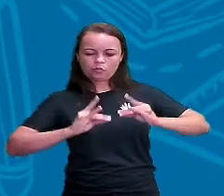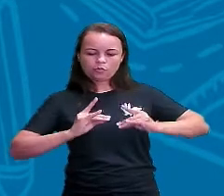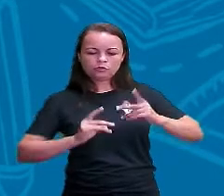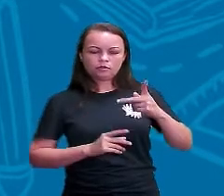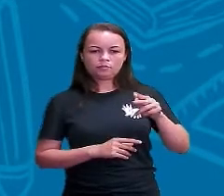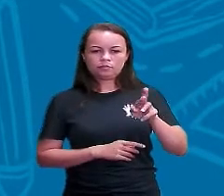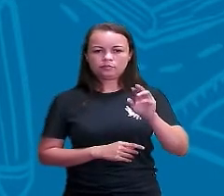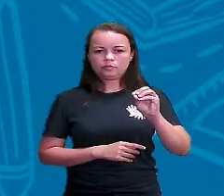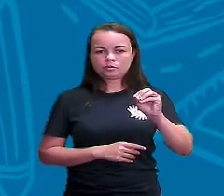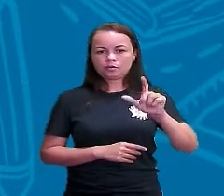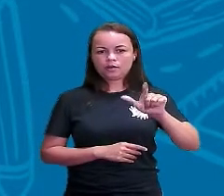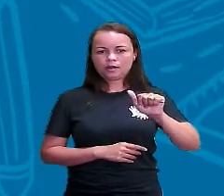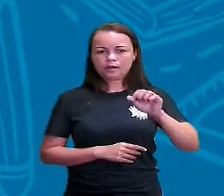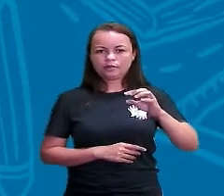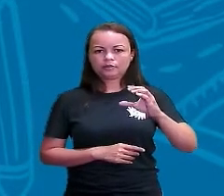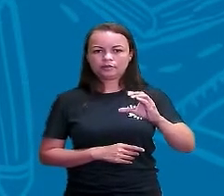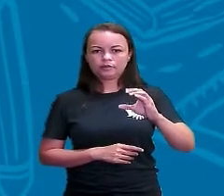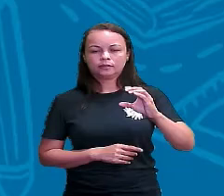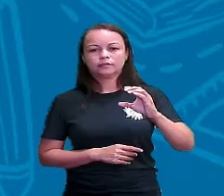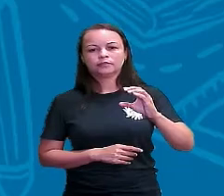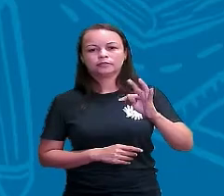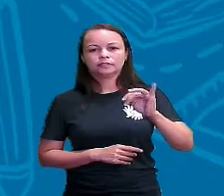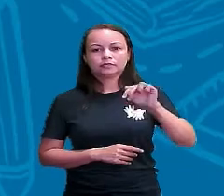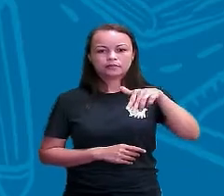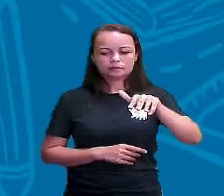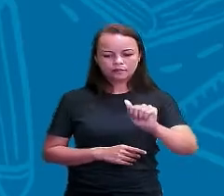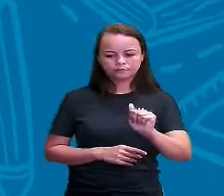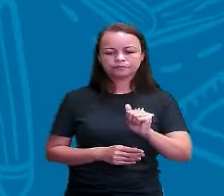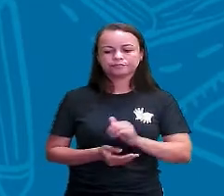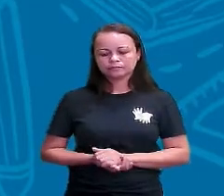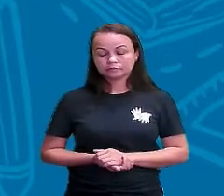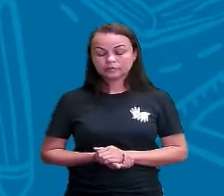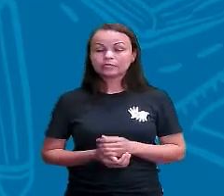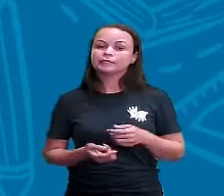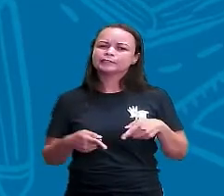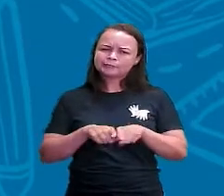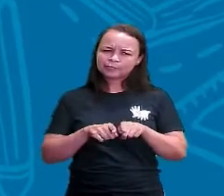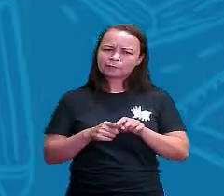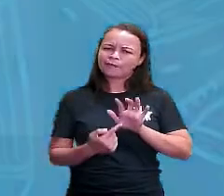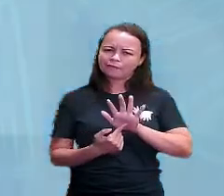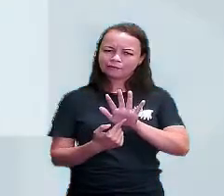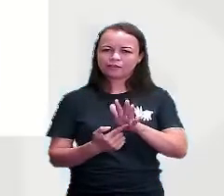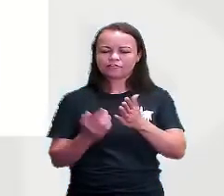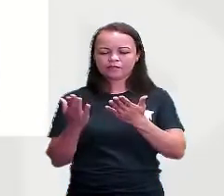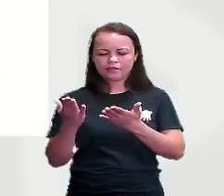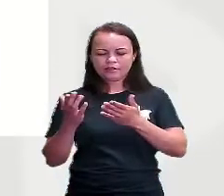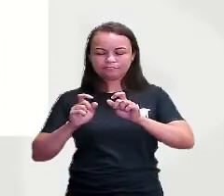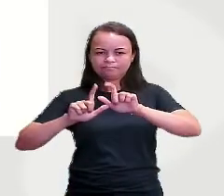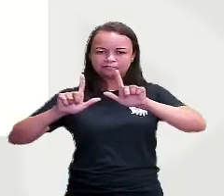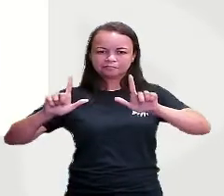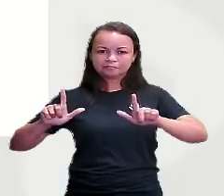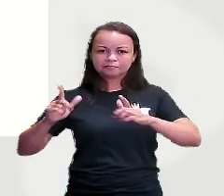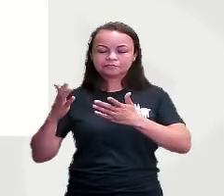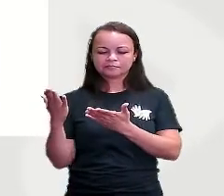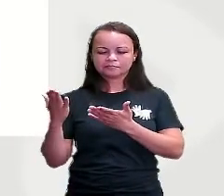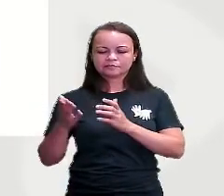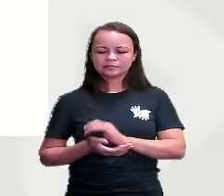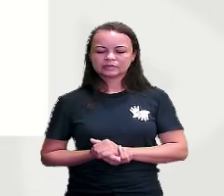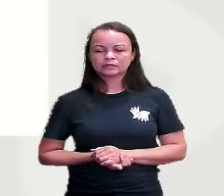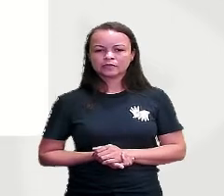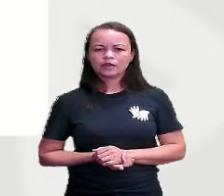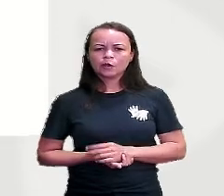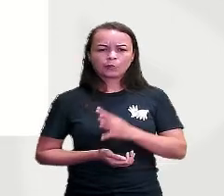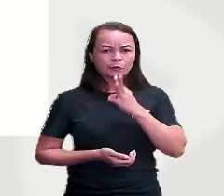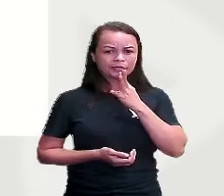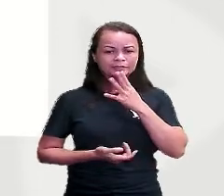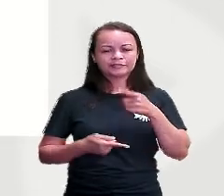que ajudaria a produção do leite. E ali, ó, tem a ver também, abre essa imagem aí, por favor, produção, tem a ver com, é